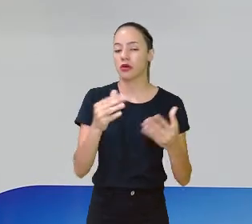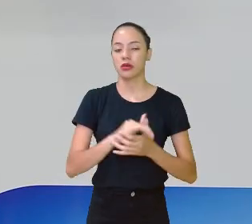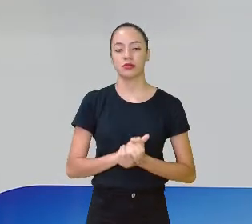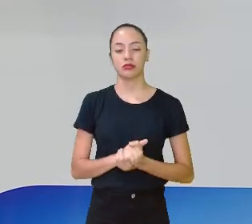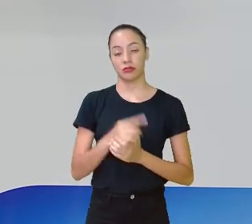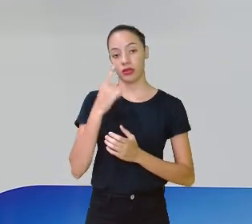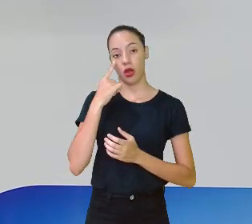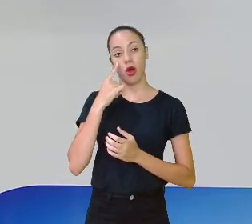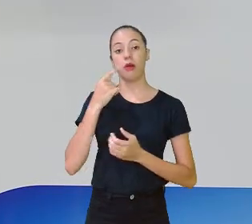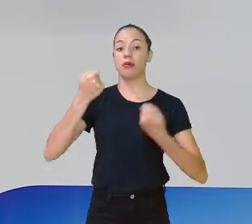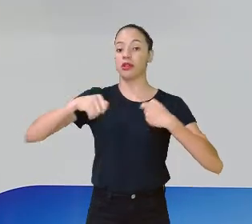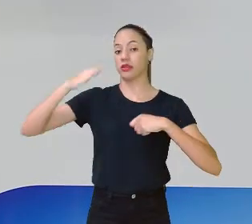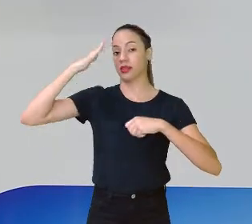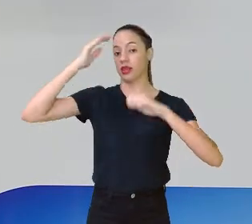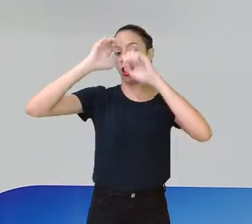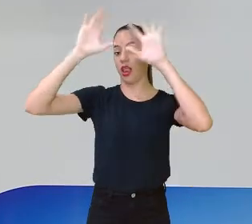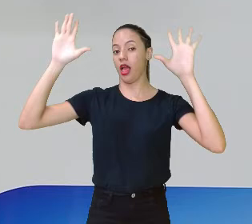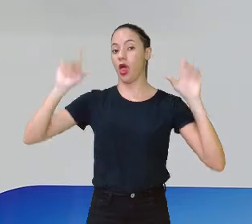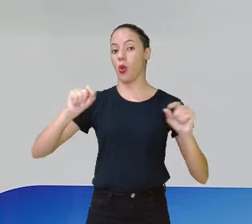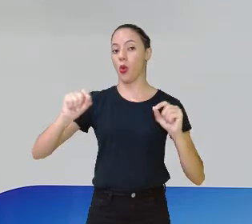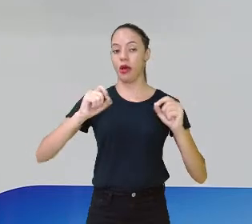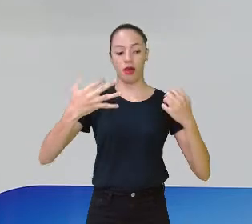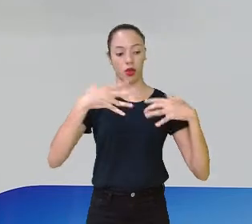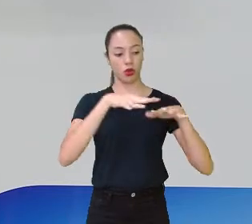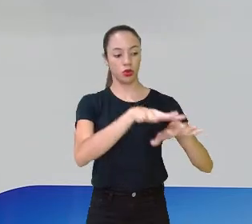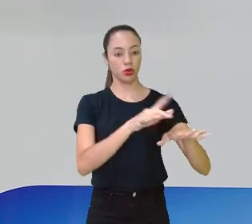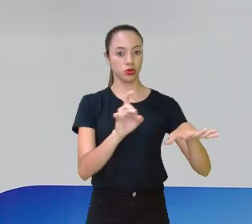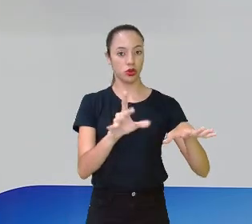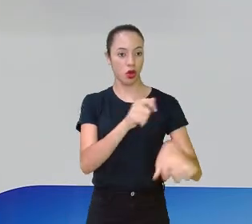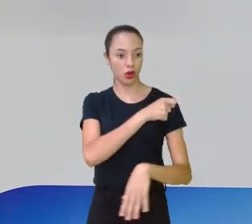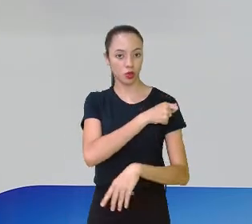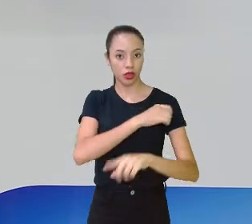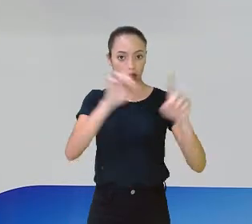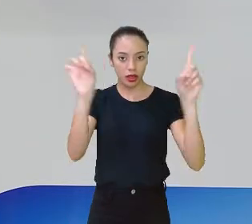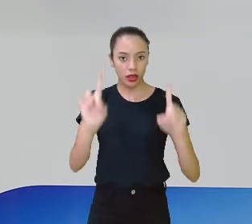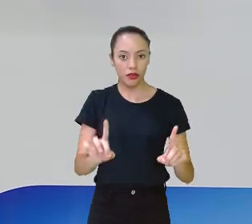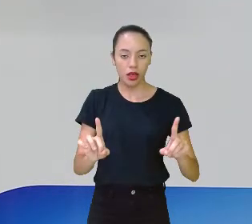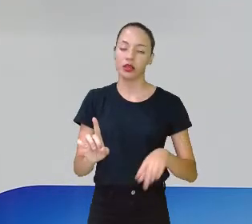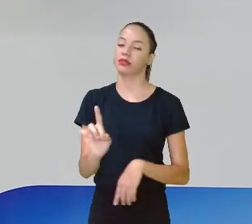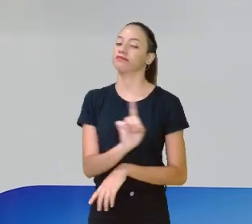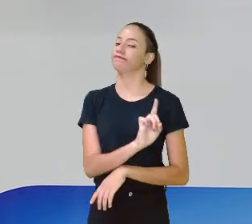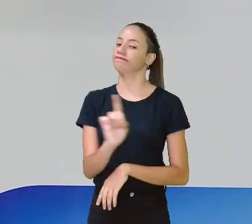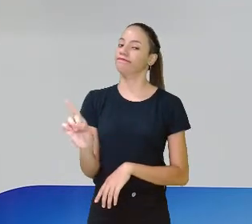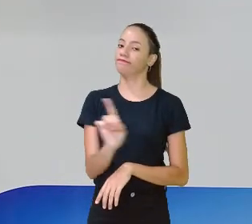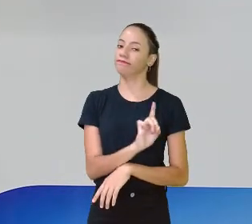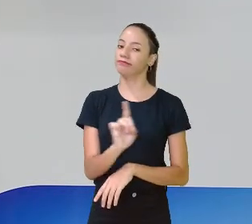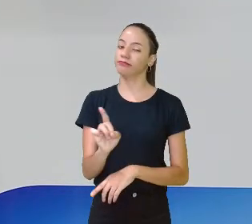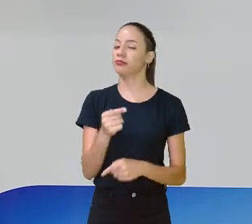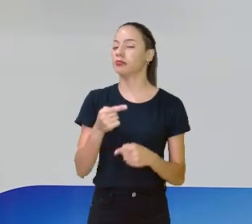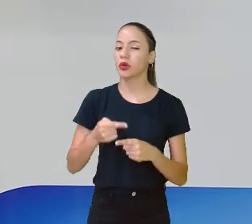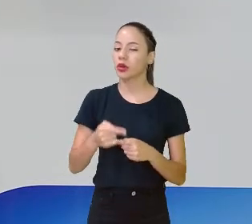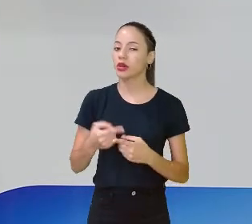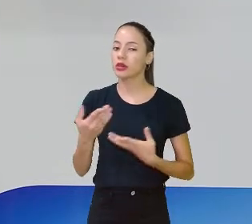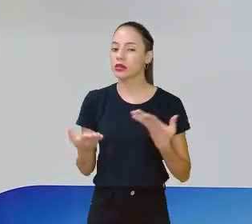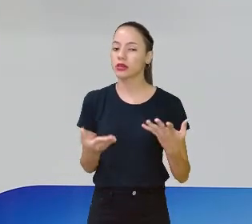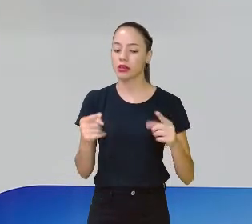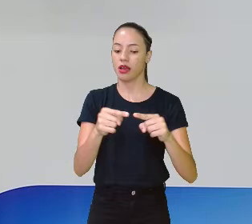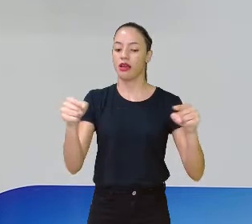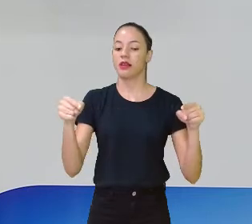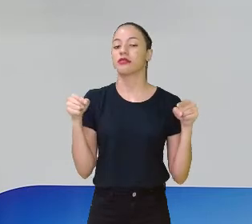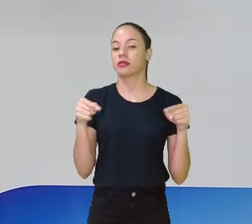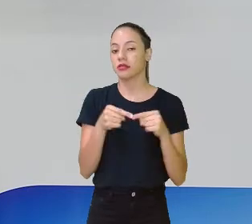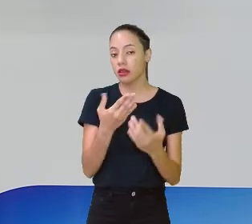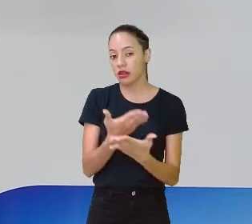essa inclusão não é só para o estudante com deficiência, porque uma vez que estamos na sala de